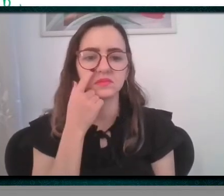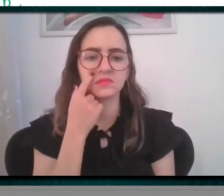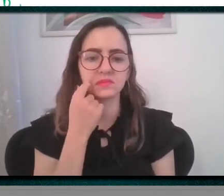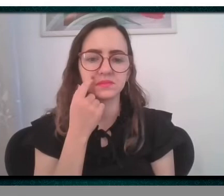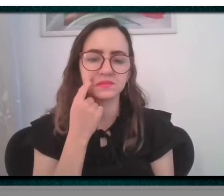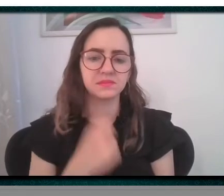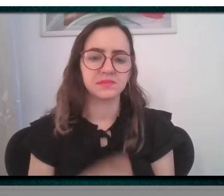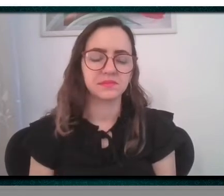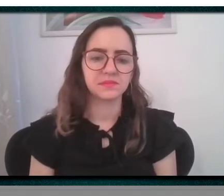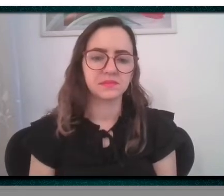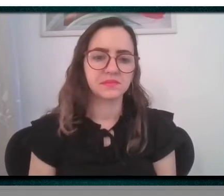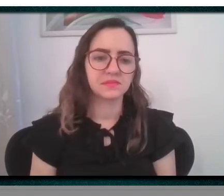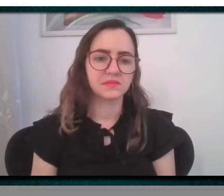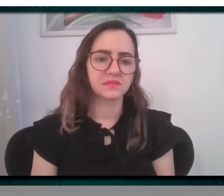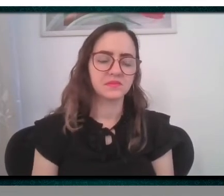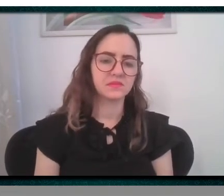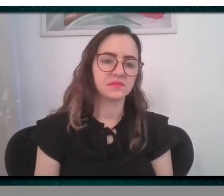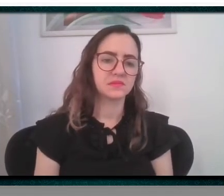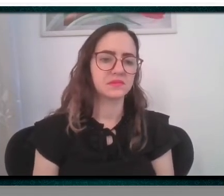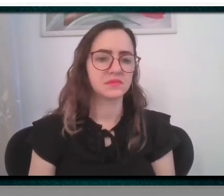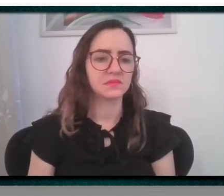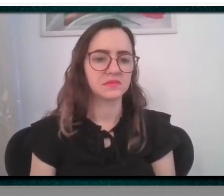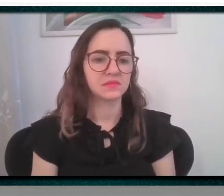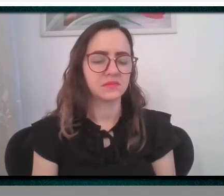Então observa aqui, ó.